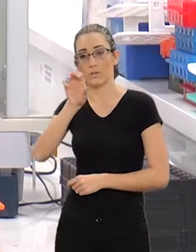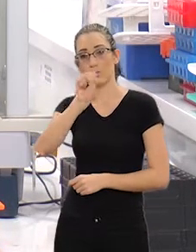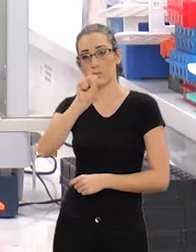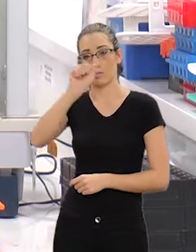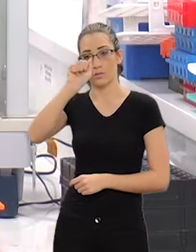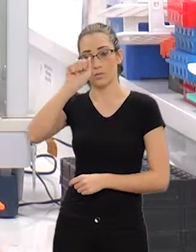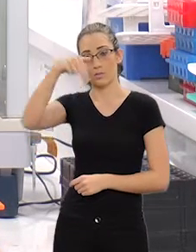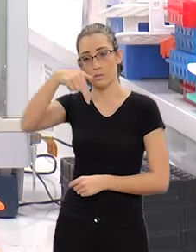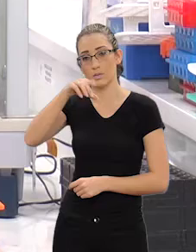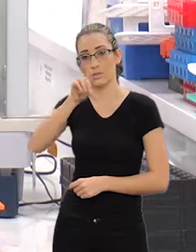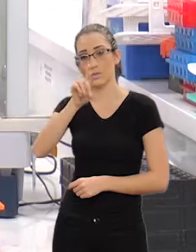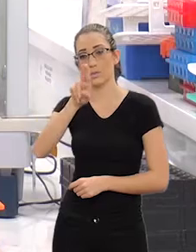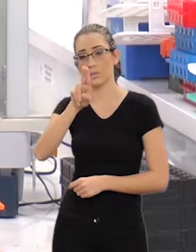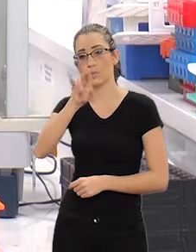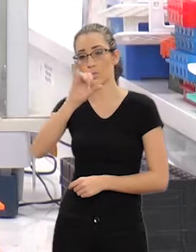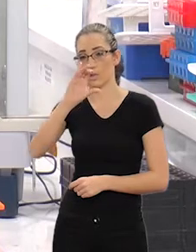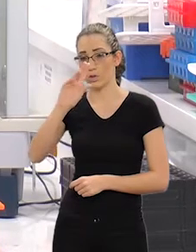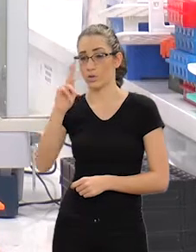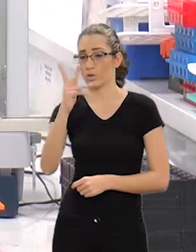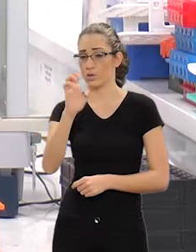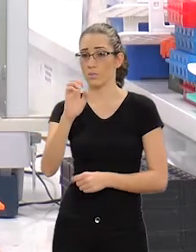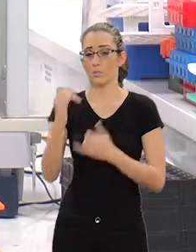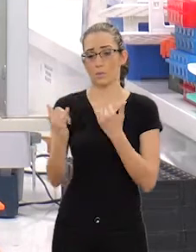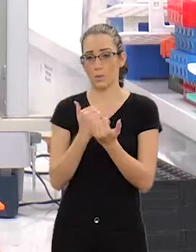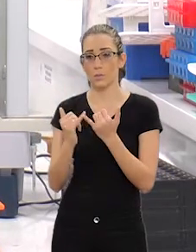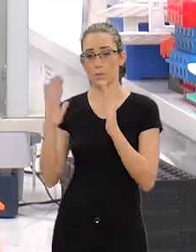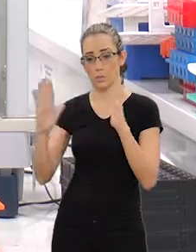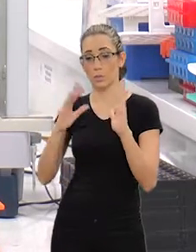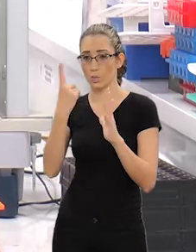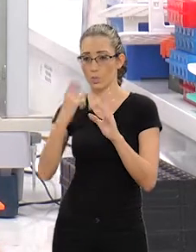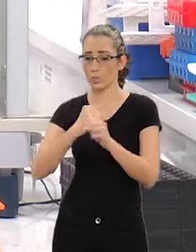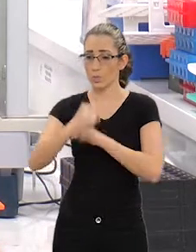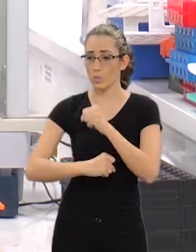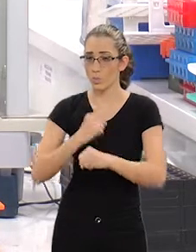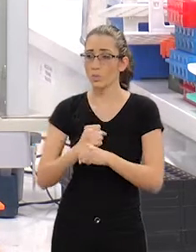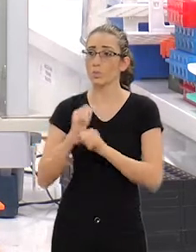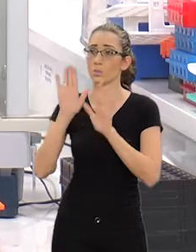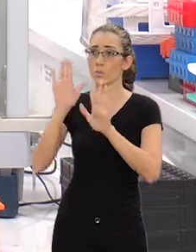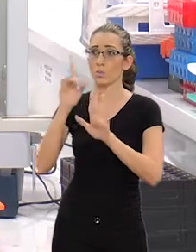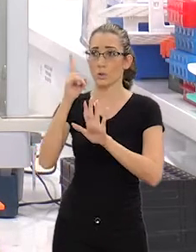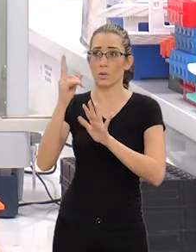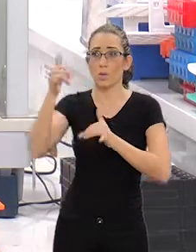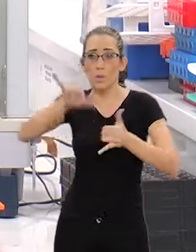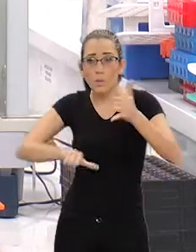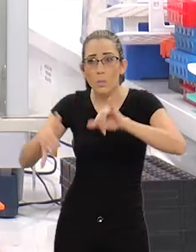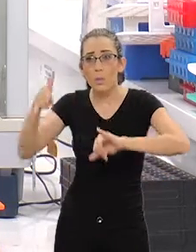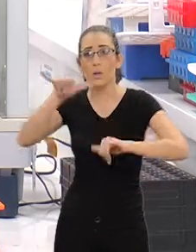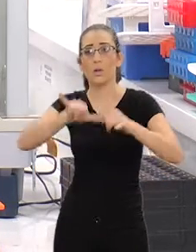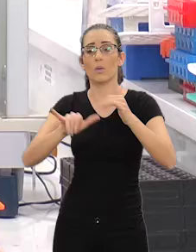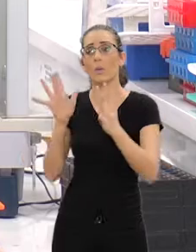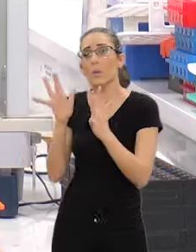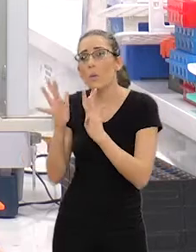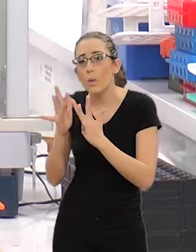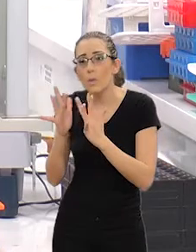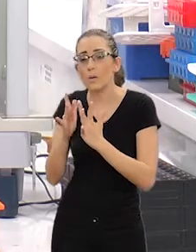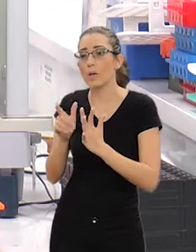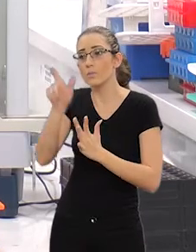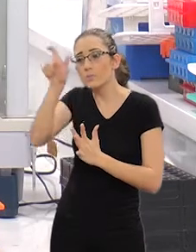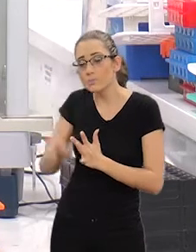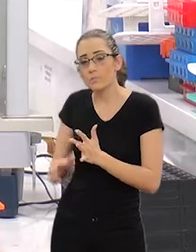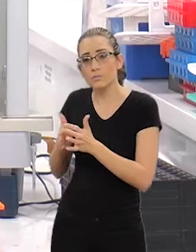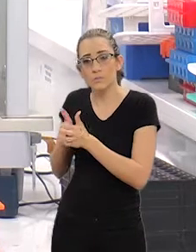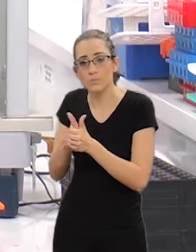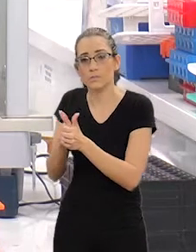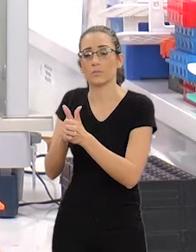onde um tempo mais curto como um ano o aluno ficará num laboratório de contato prévio do seu orientador